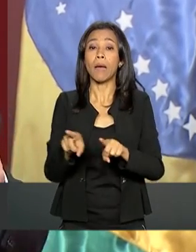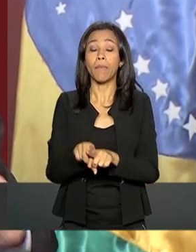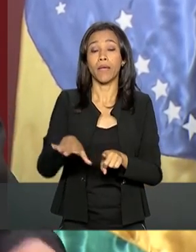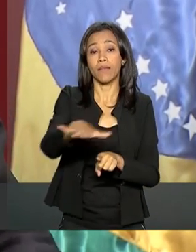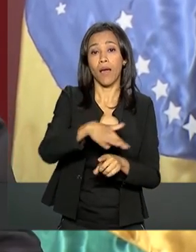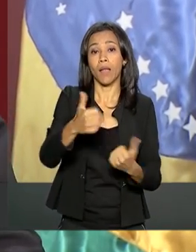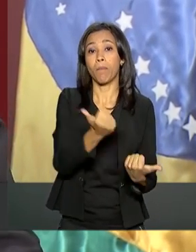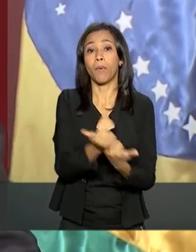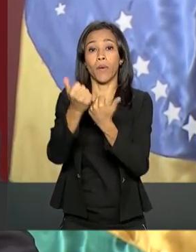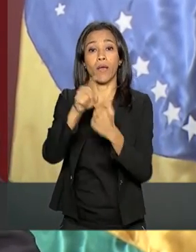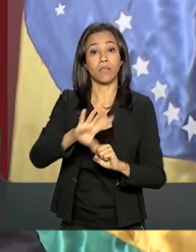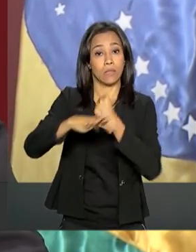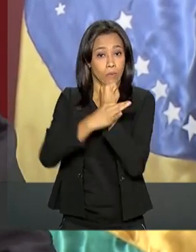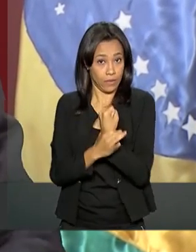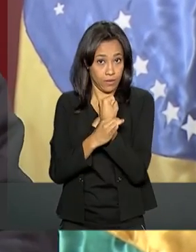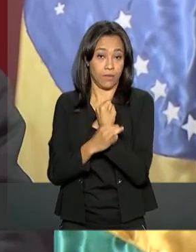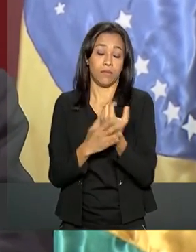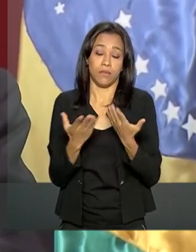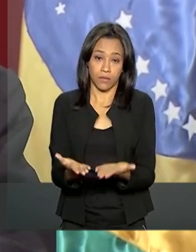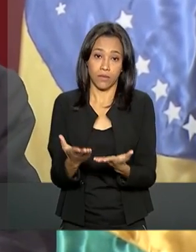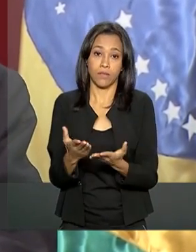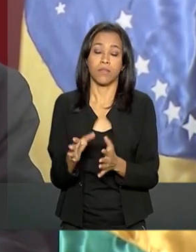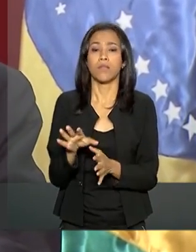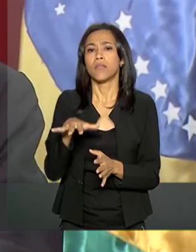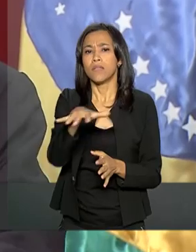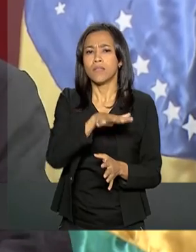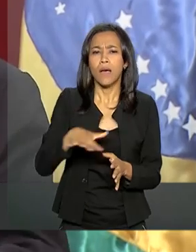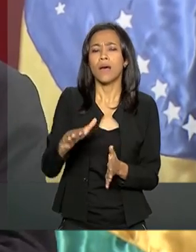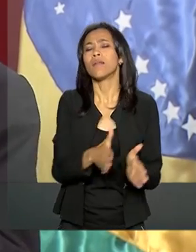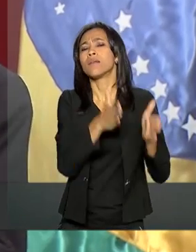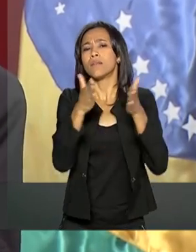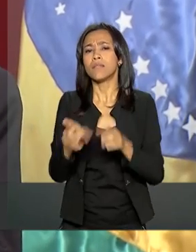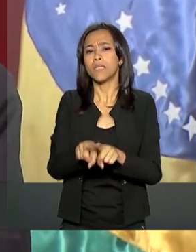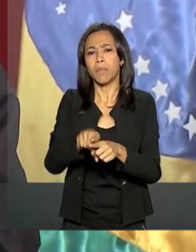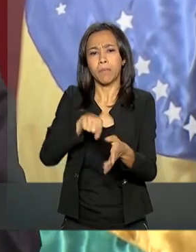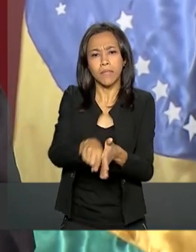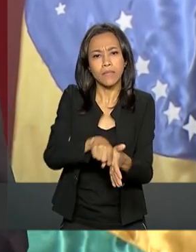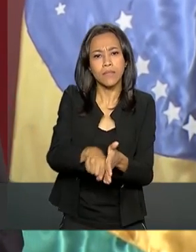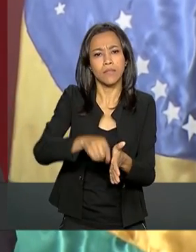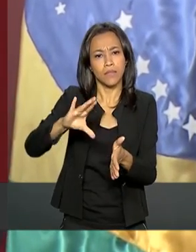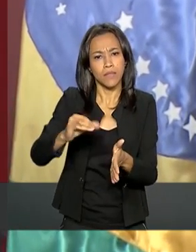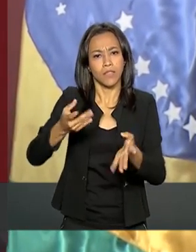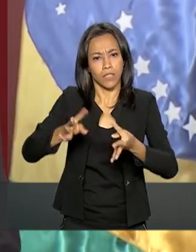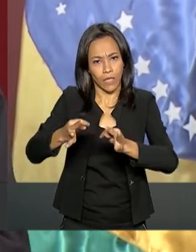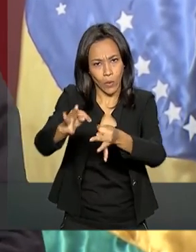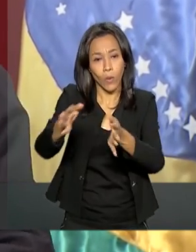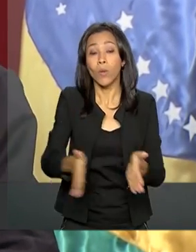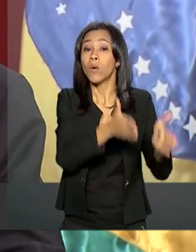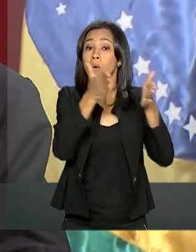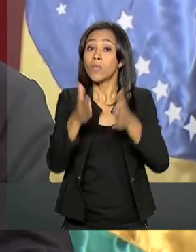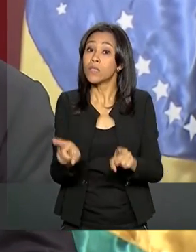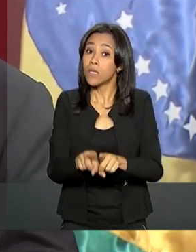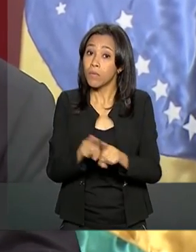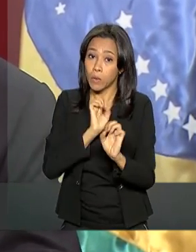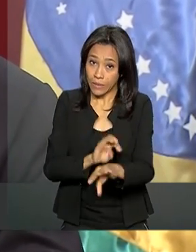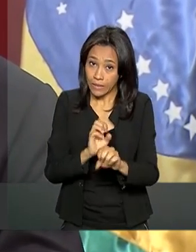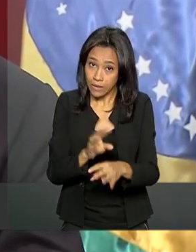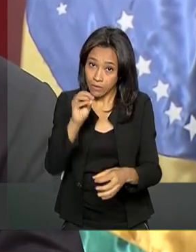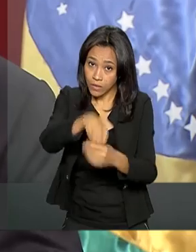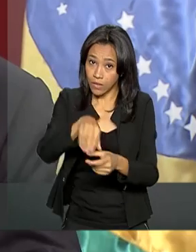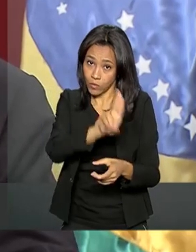em segurança e em cibersegurança, no campo científico e tecnológico, no mundo da educação e da academia,